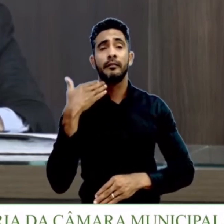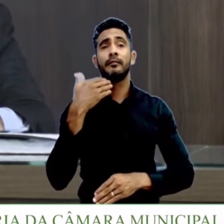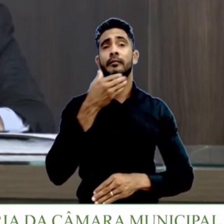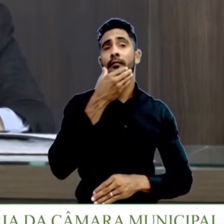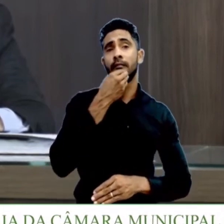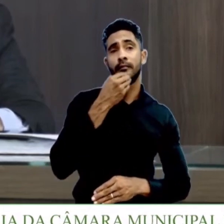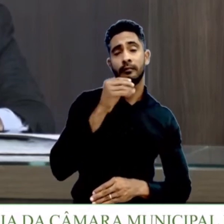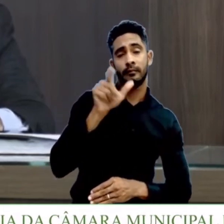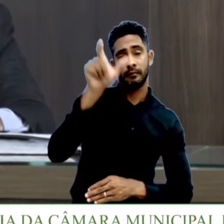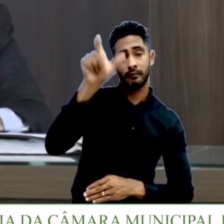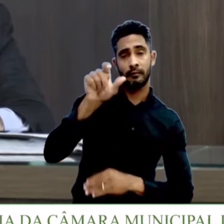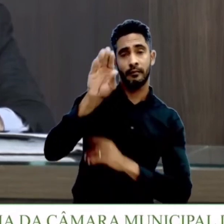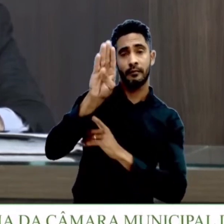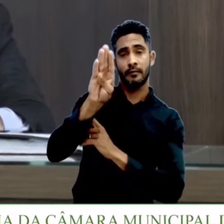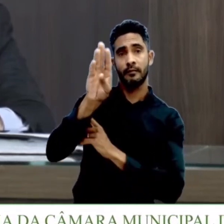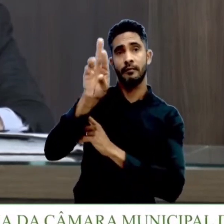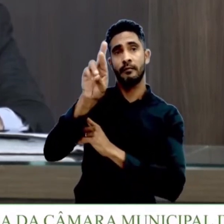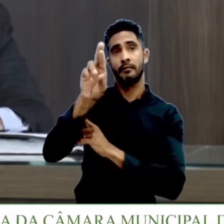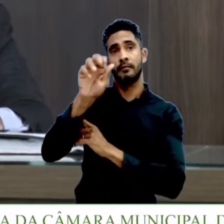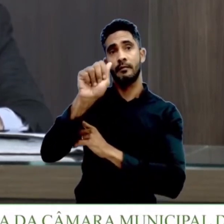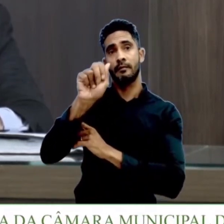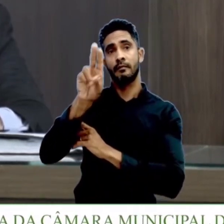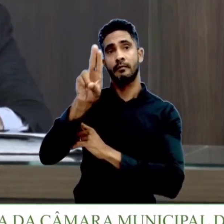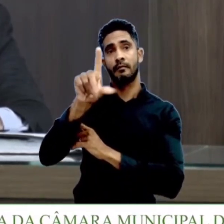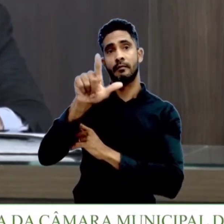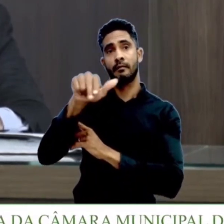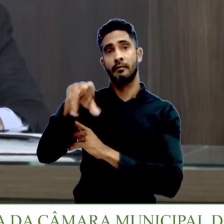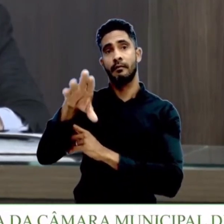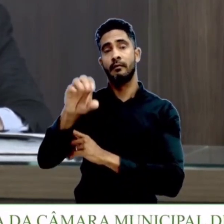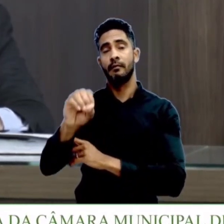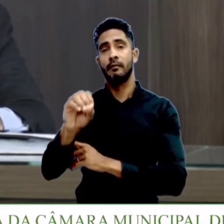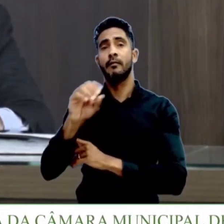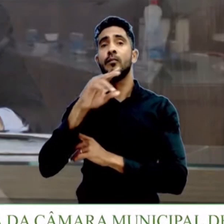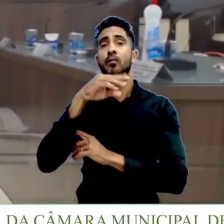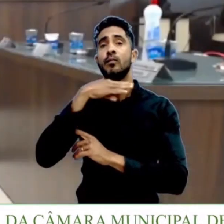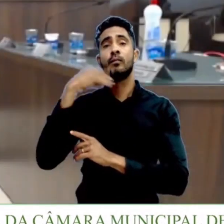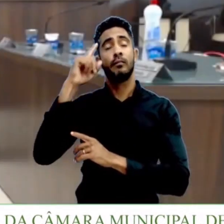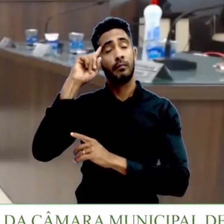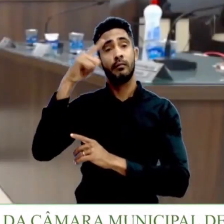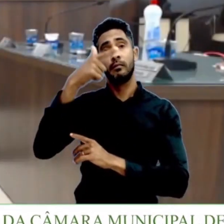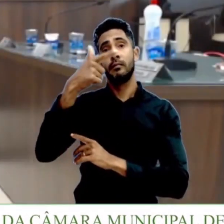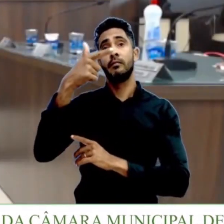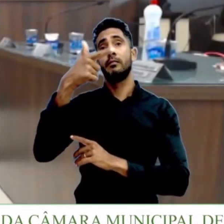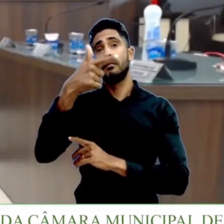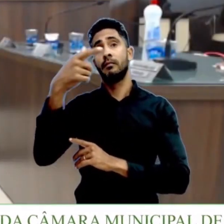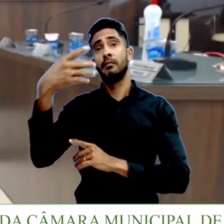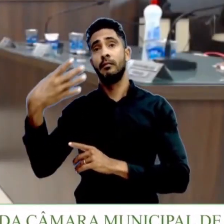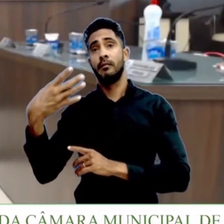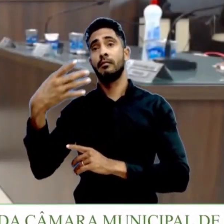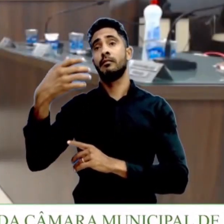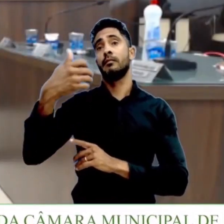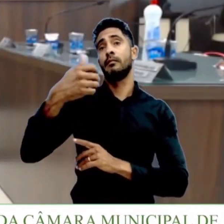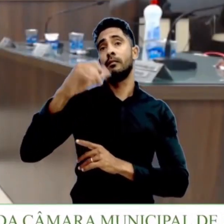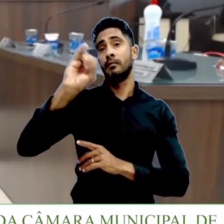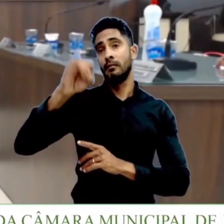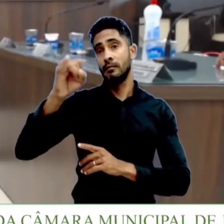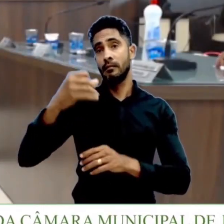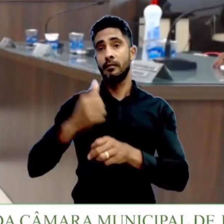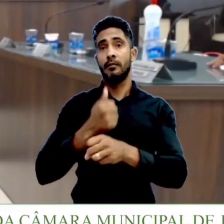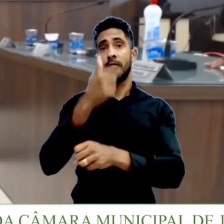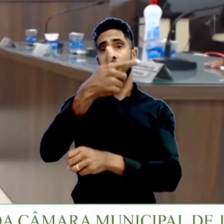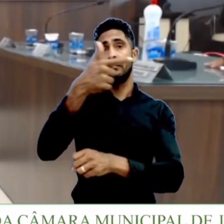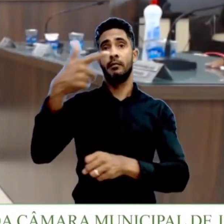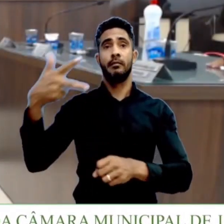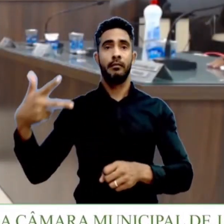do senhor Braulino Ribeiro, que partiu em 24 de 1 de 2023, deixando eternas saudades aos familiares e